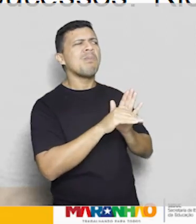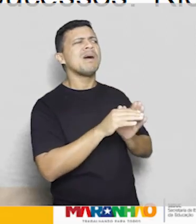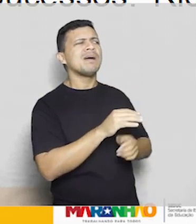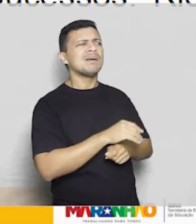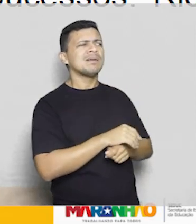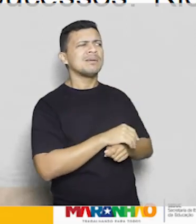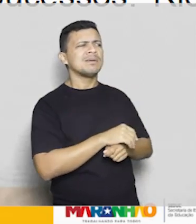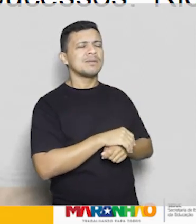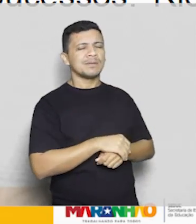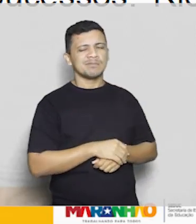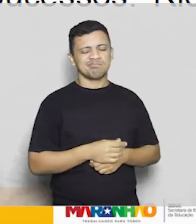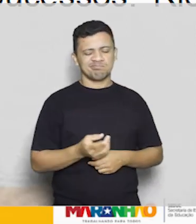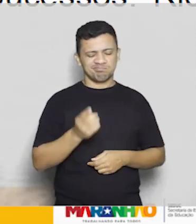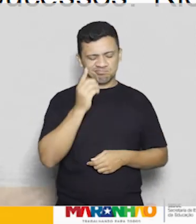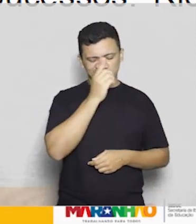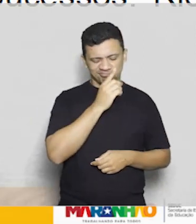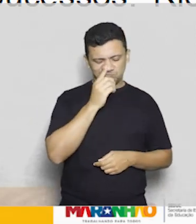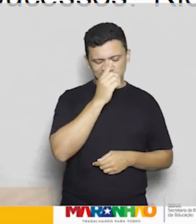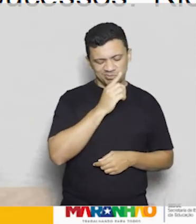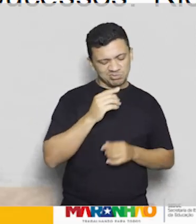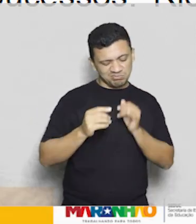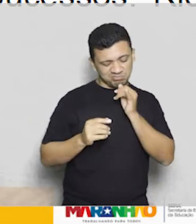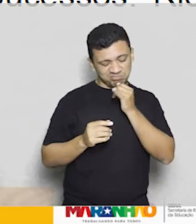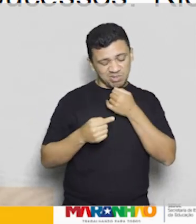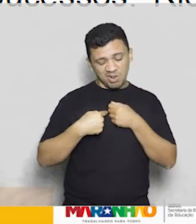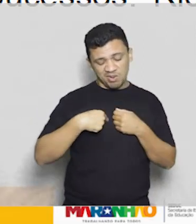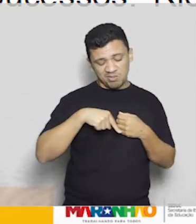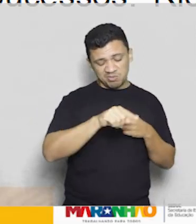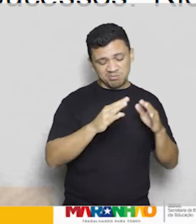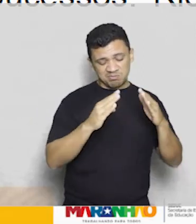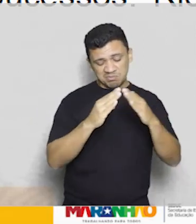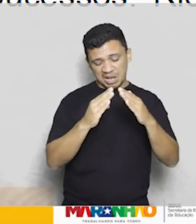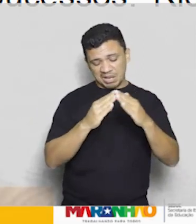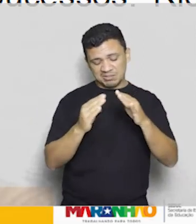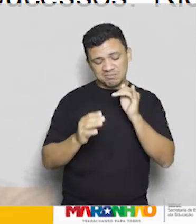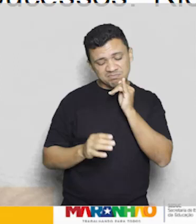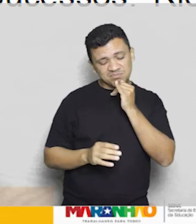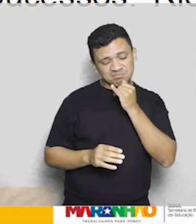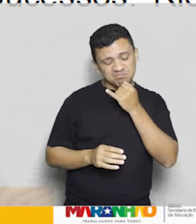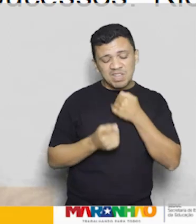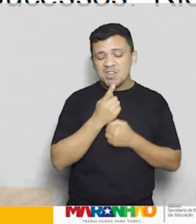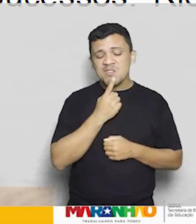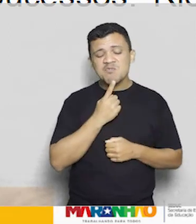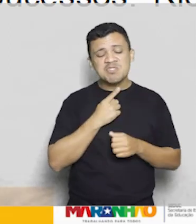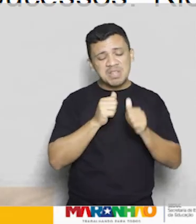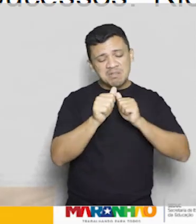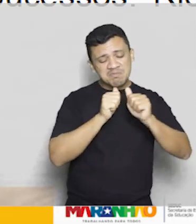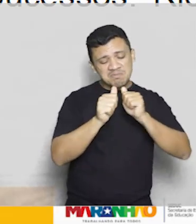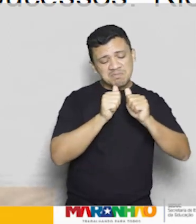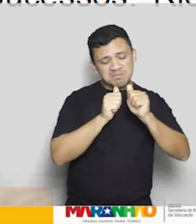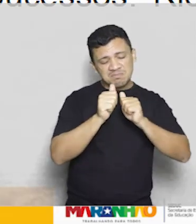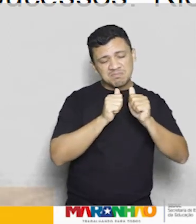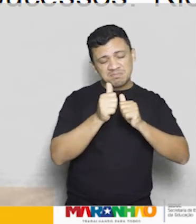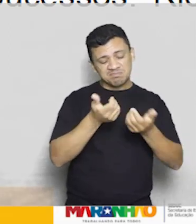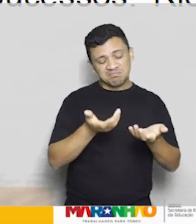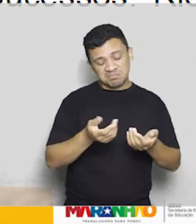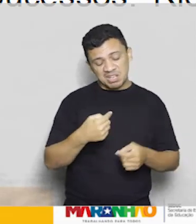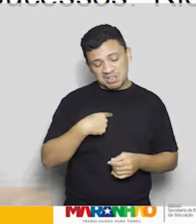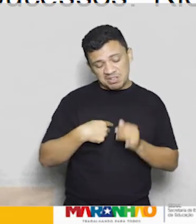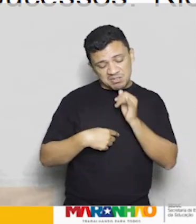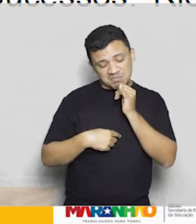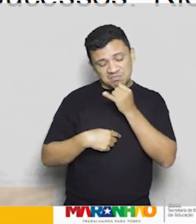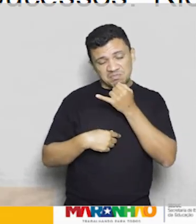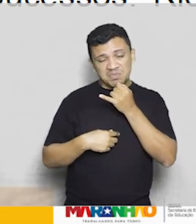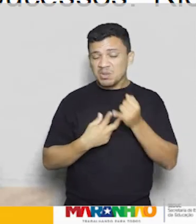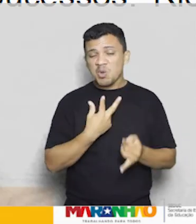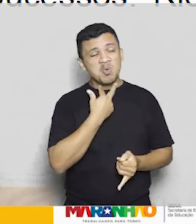roubar? Meu domingo tá perdido, vou para casa entristecido, dá vontade de beber. E para aumentar meu